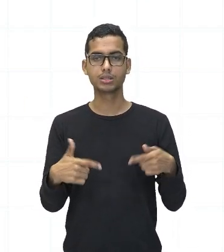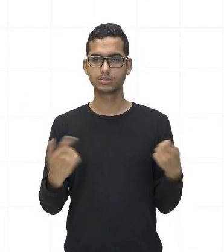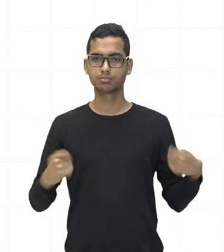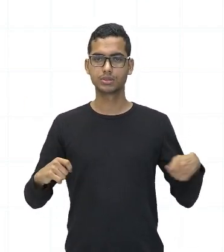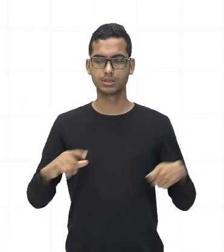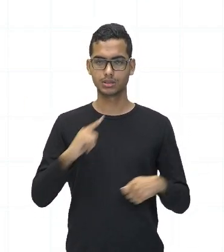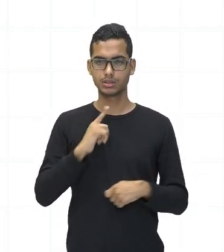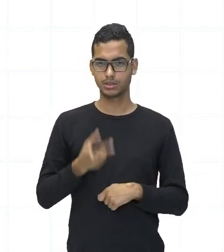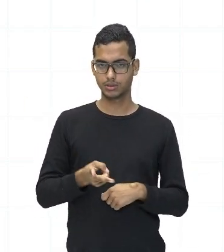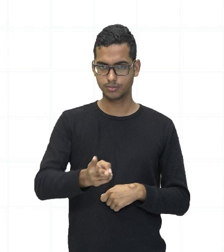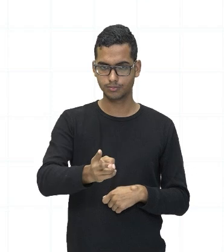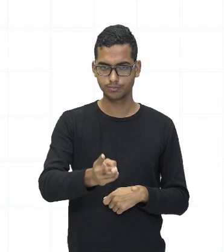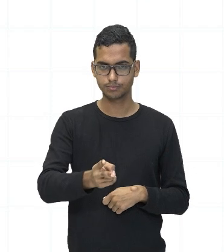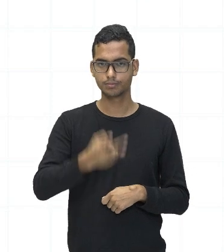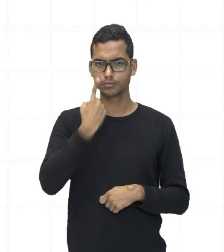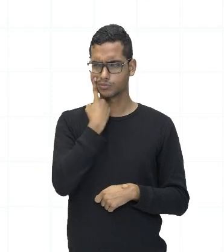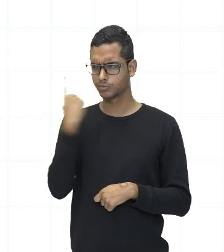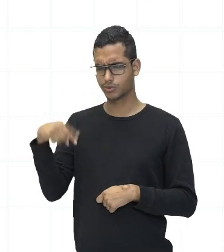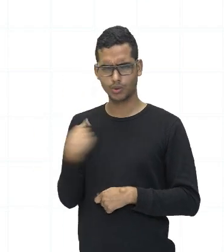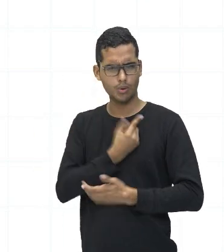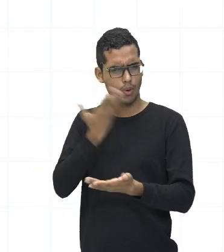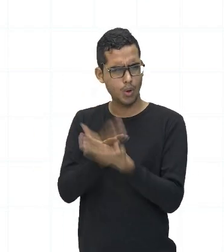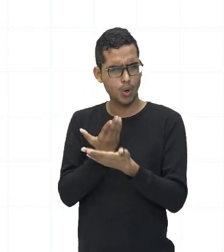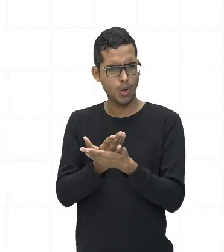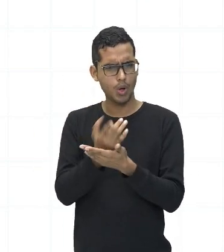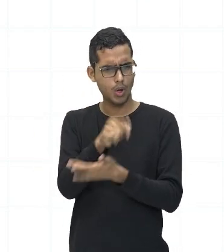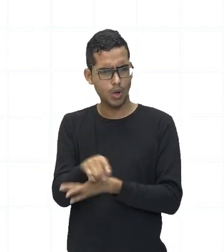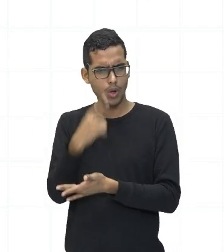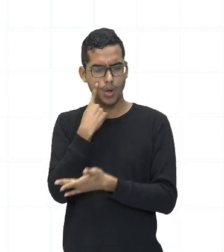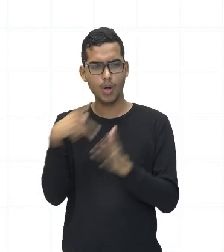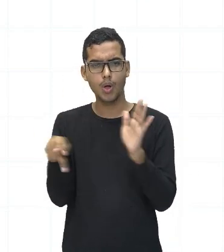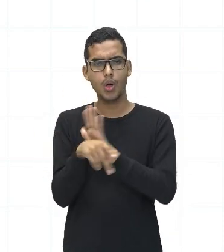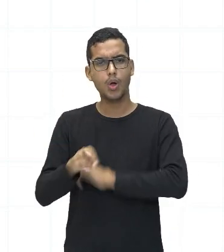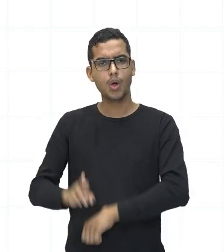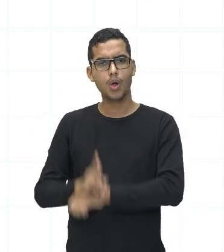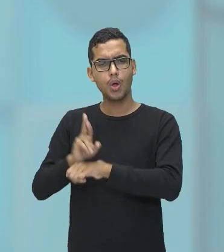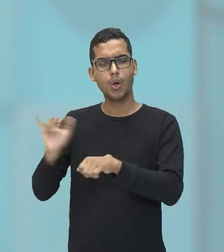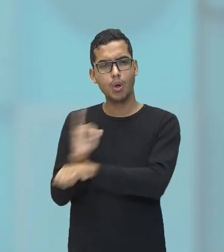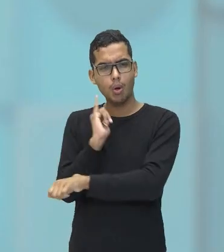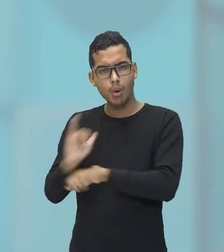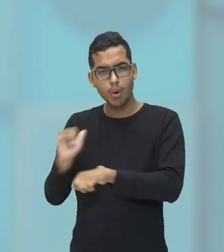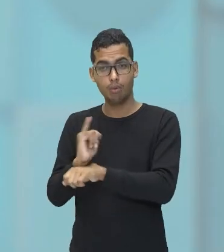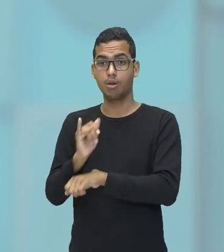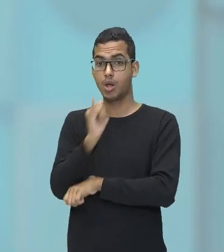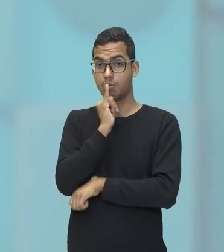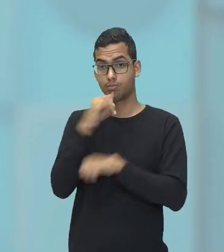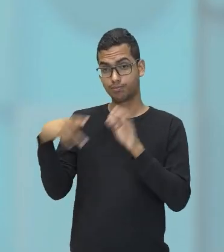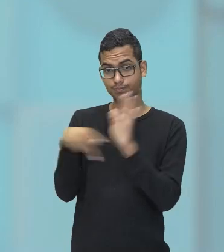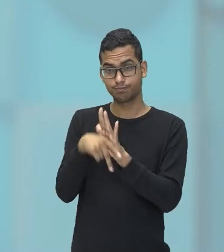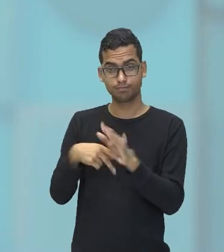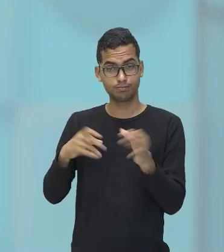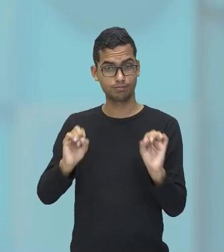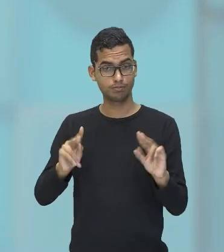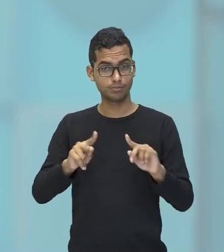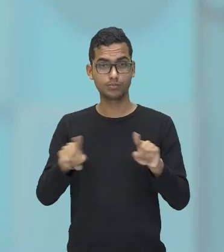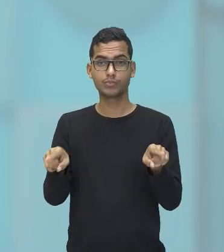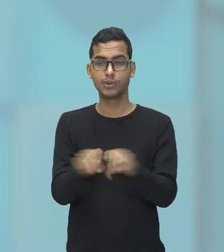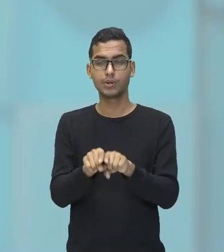tomada, ok? Nós vimos, né? Eu mostrei para vocês, o recurso estratégico é o do exemplo, né? Quando ele diz ali,